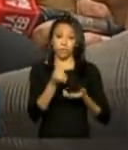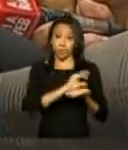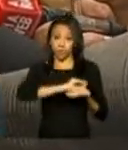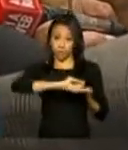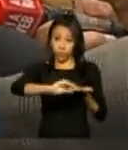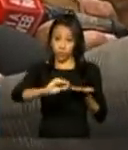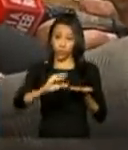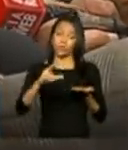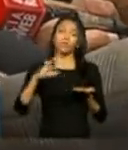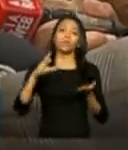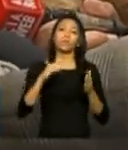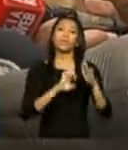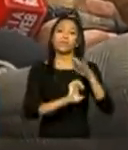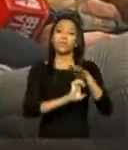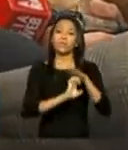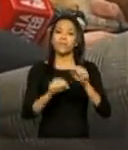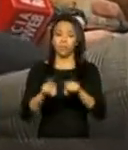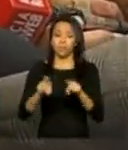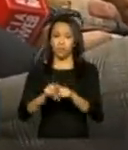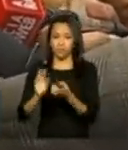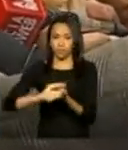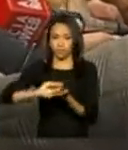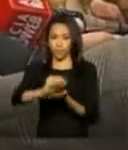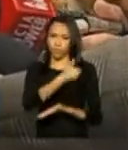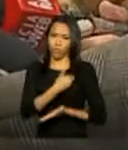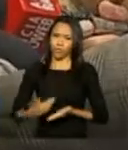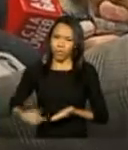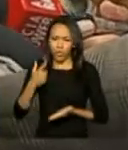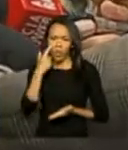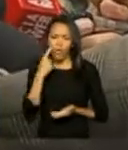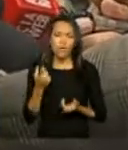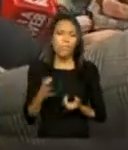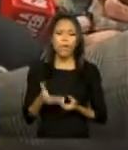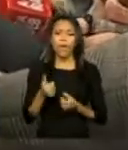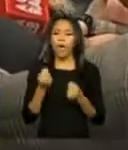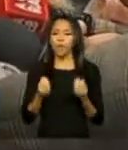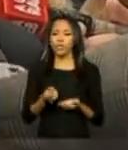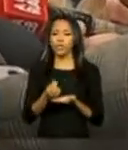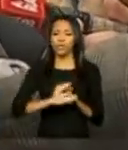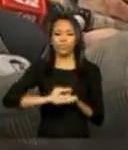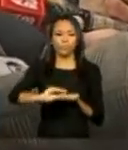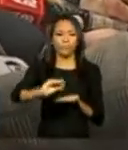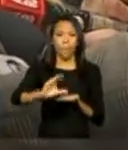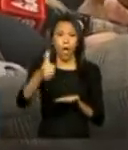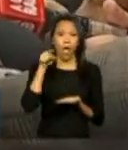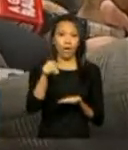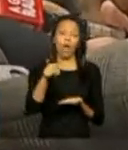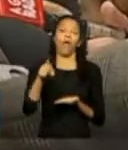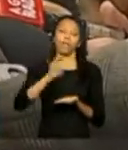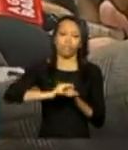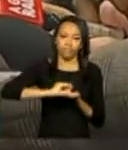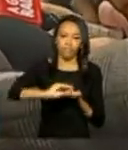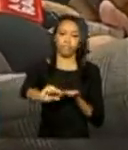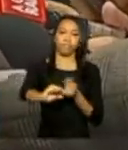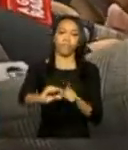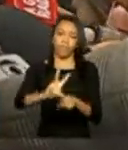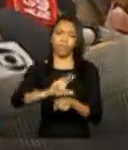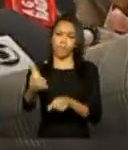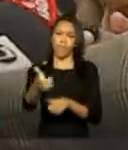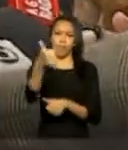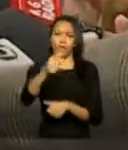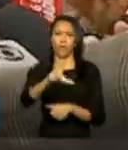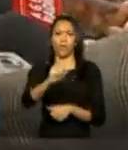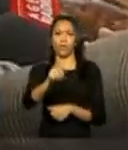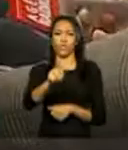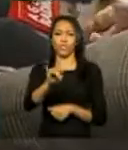públicos que serão feitos com as prioridades que nós estamos detectando, com certeza esse sistema logístico no Brasil vai melhorar. Ministro,